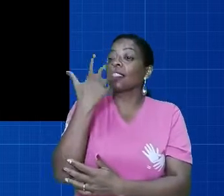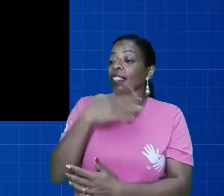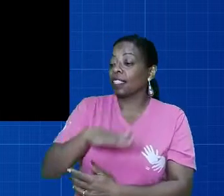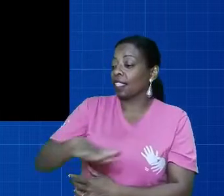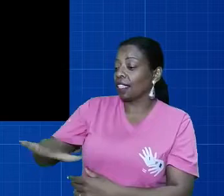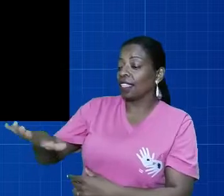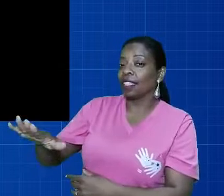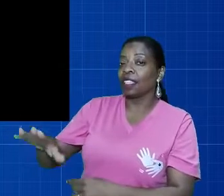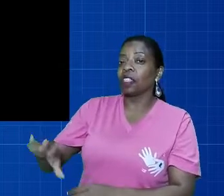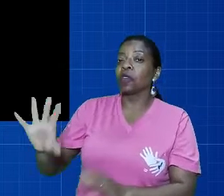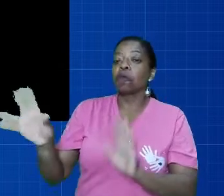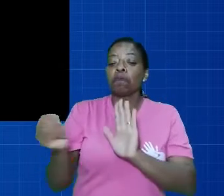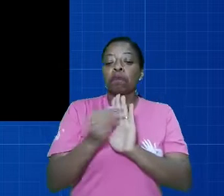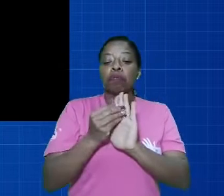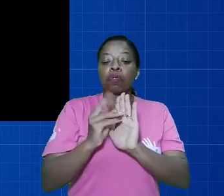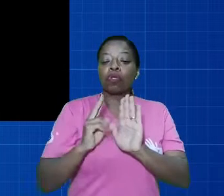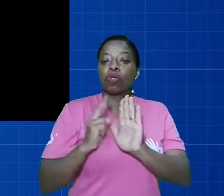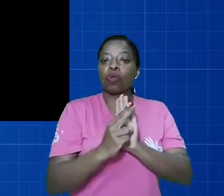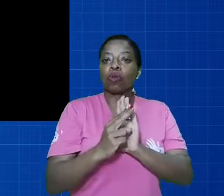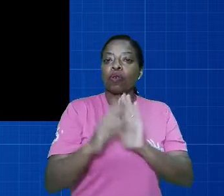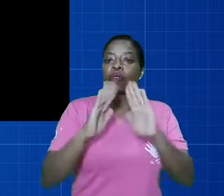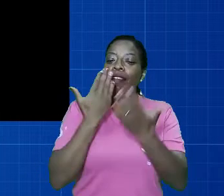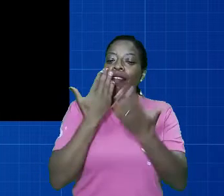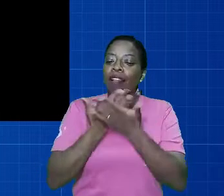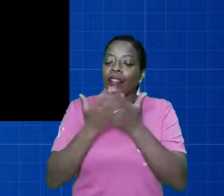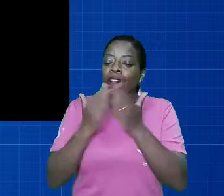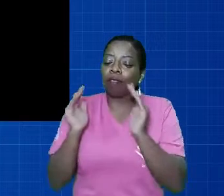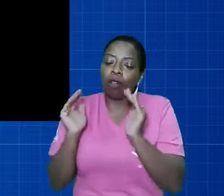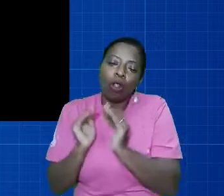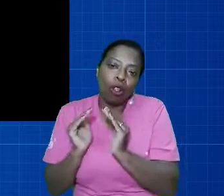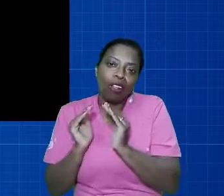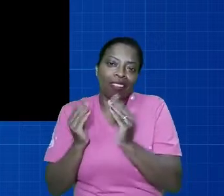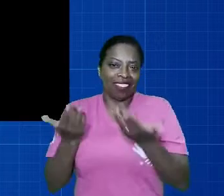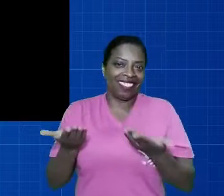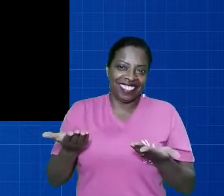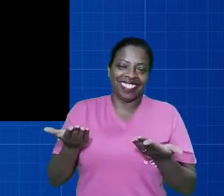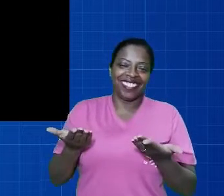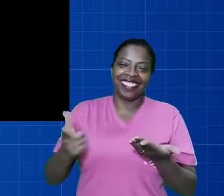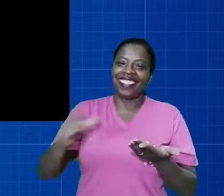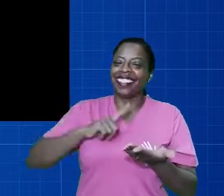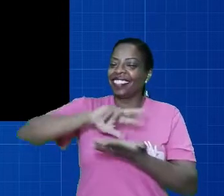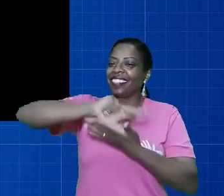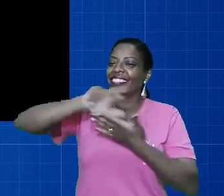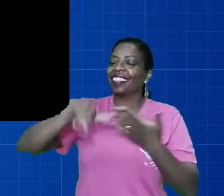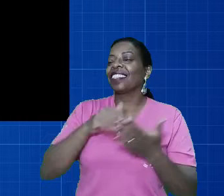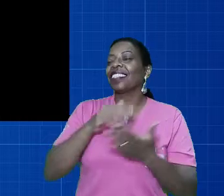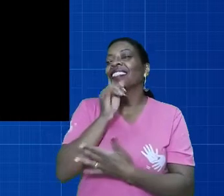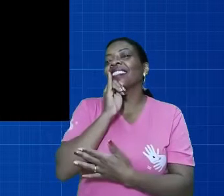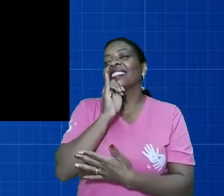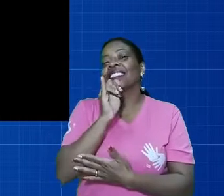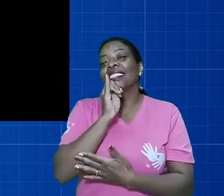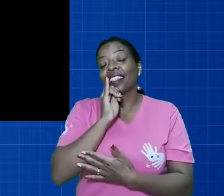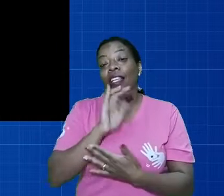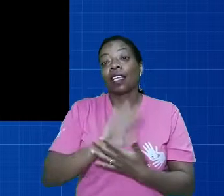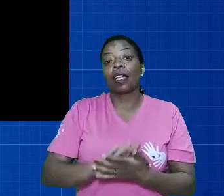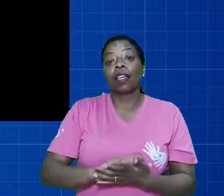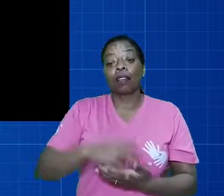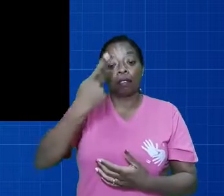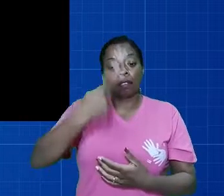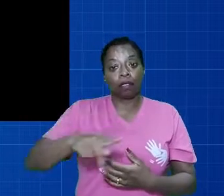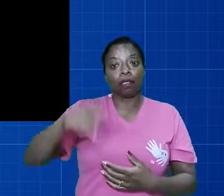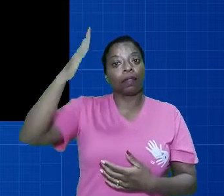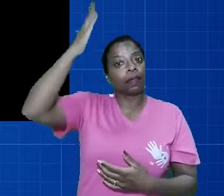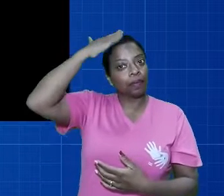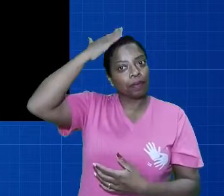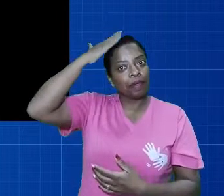Escolinha. Né, e muitos outros exemplos, né? E aqui no Paraná mesmo, a gente teve, na década de 60 e